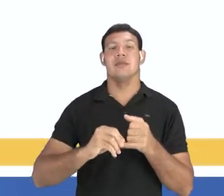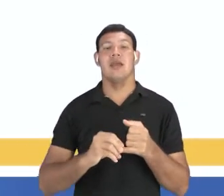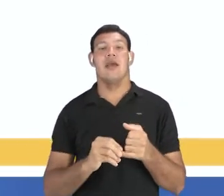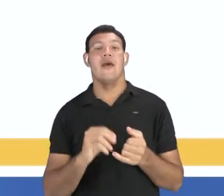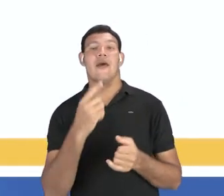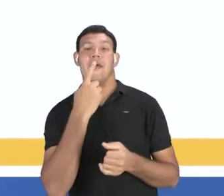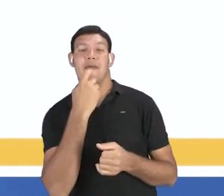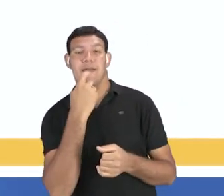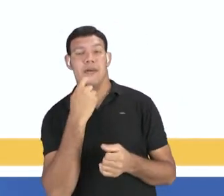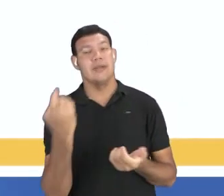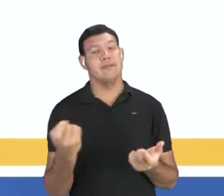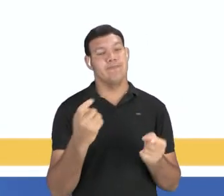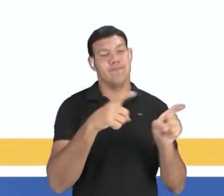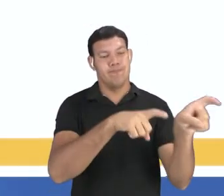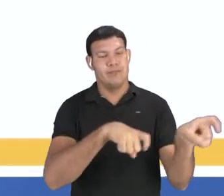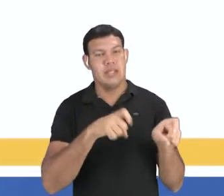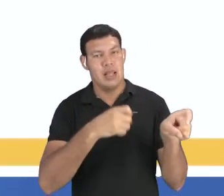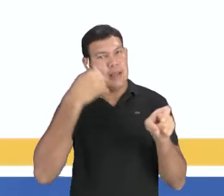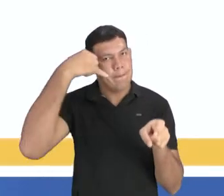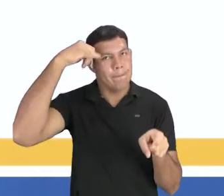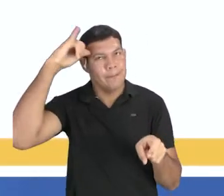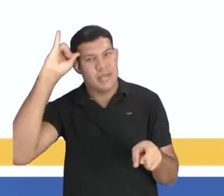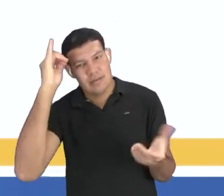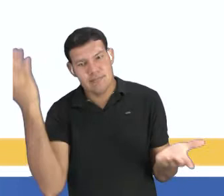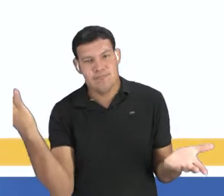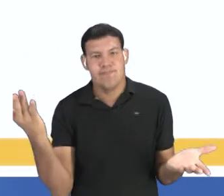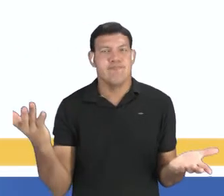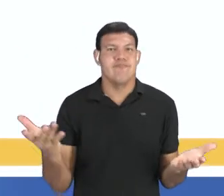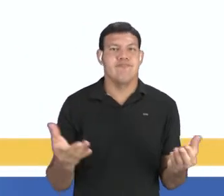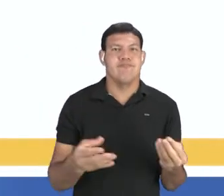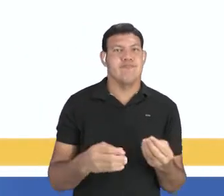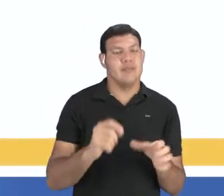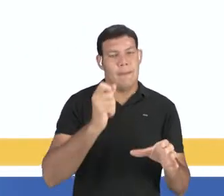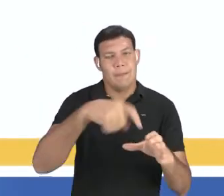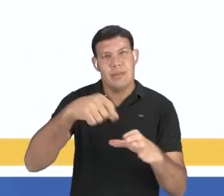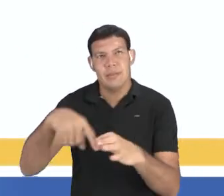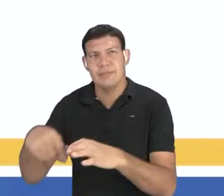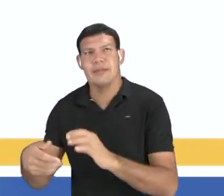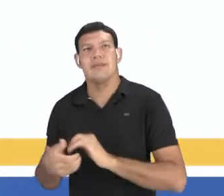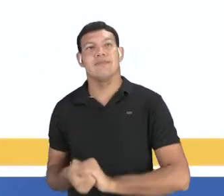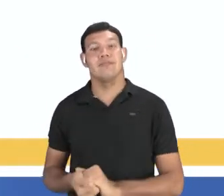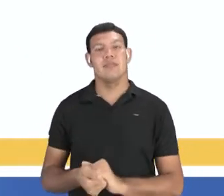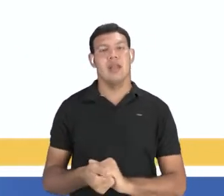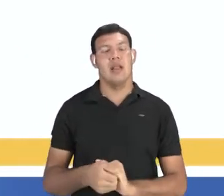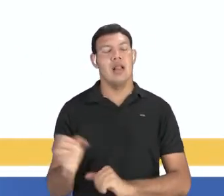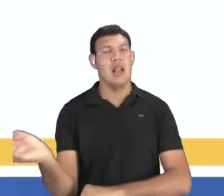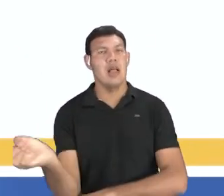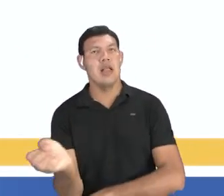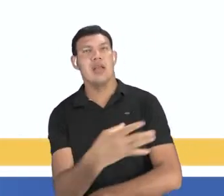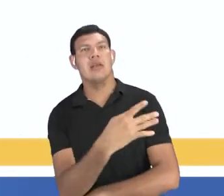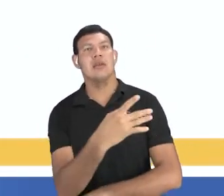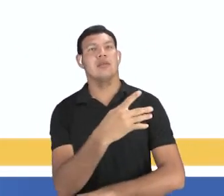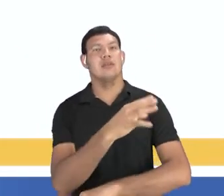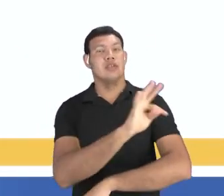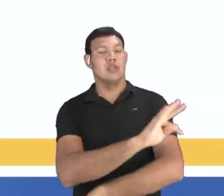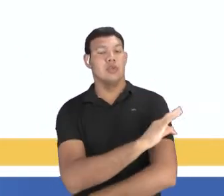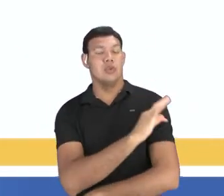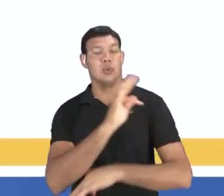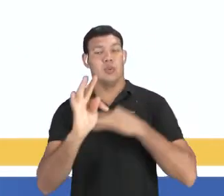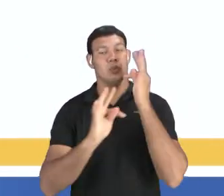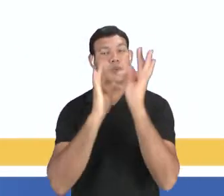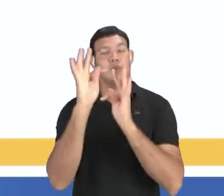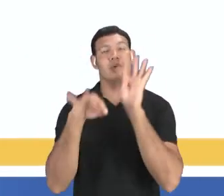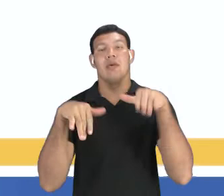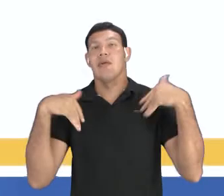as inovações tecnológicas bom então observem com as inovações né Vamos ter aí o moinho né